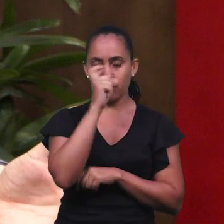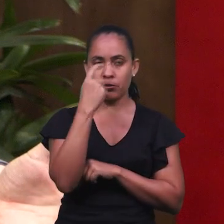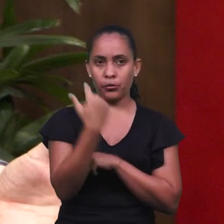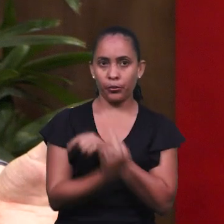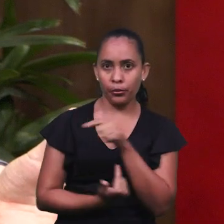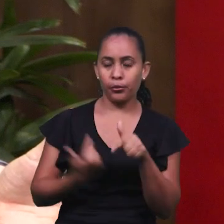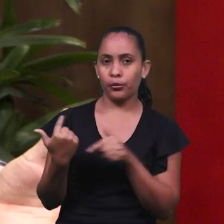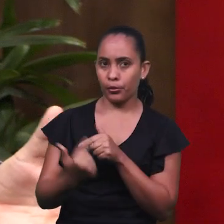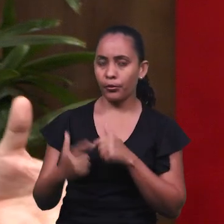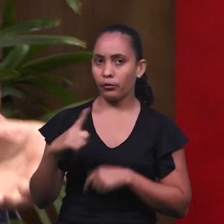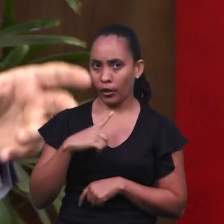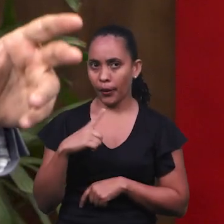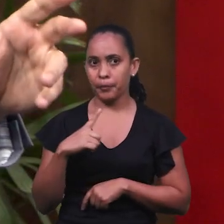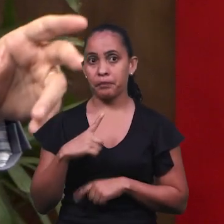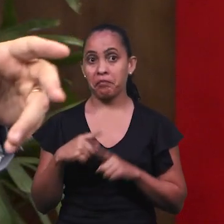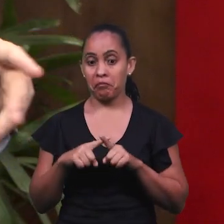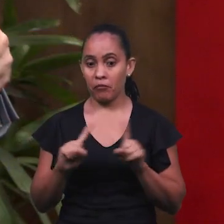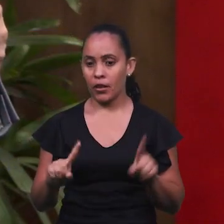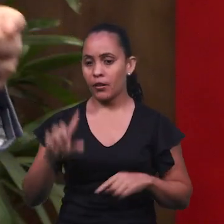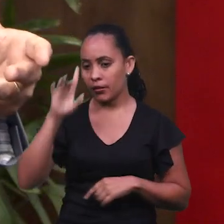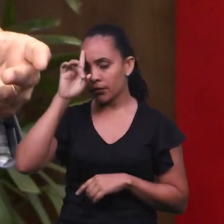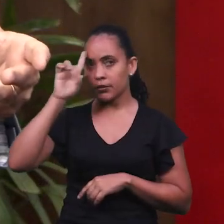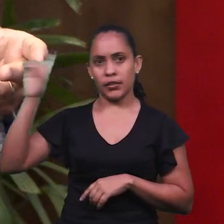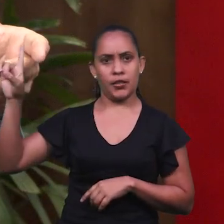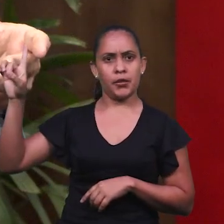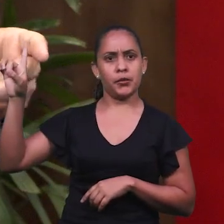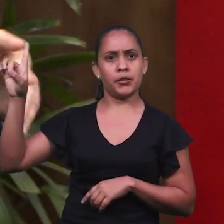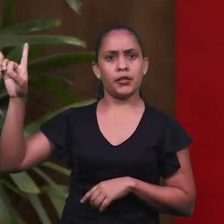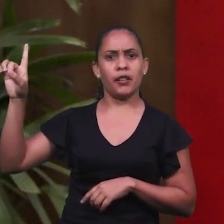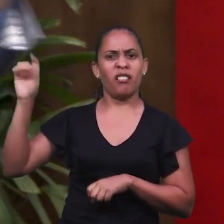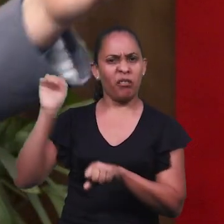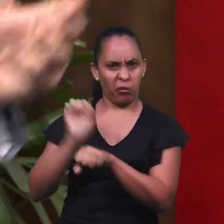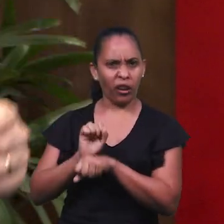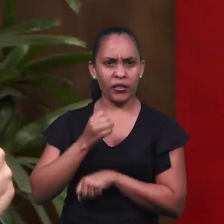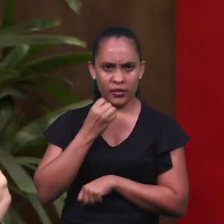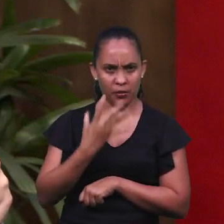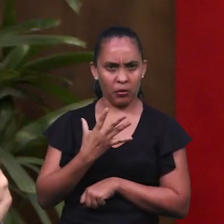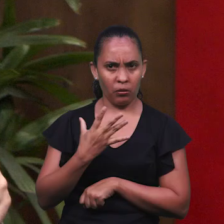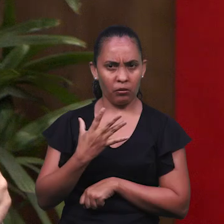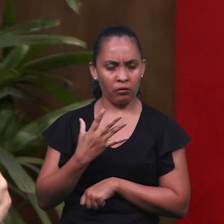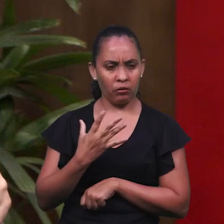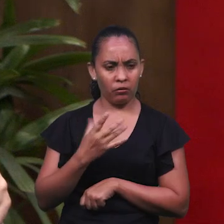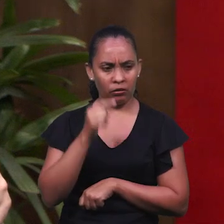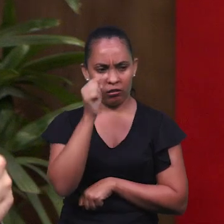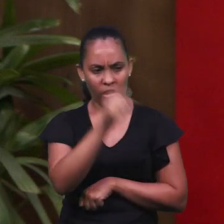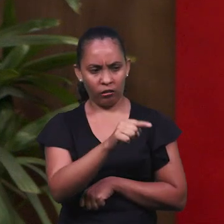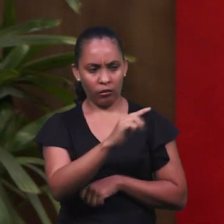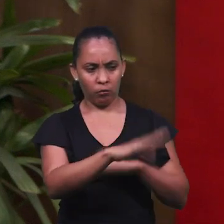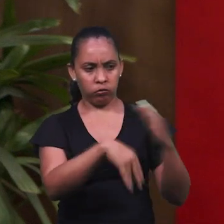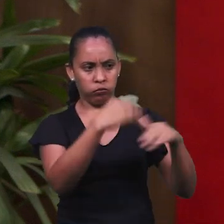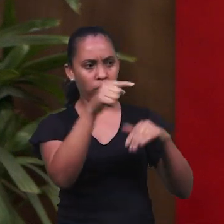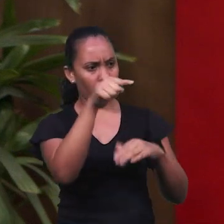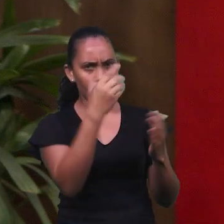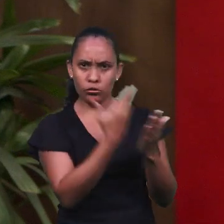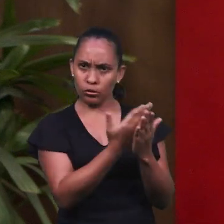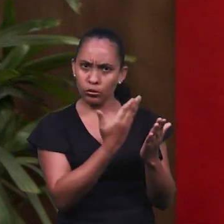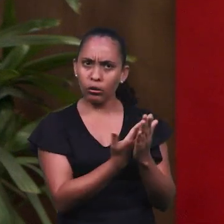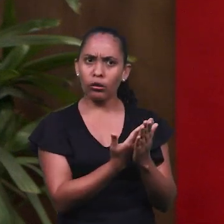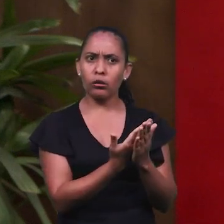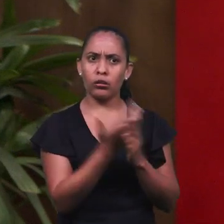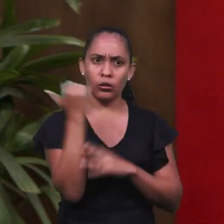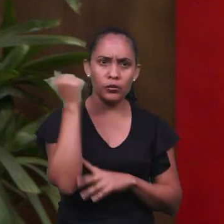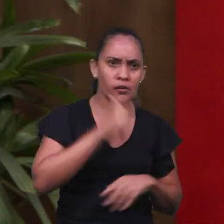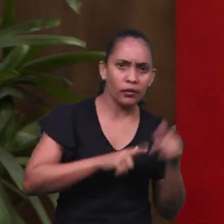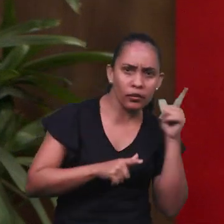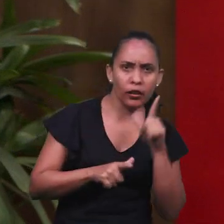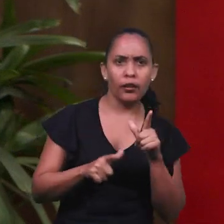aflições. E Deus não deixa de ser bom quando o ímpio prospera. Porque ele estudou, ele se deu